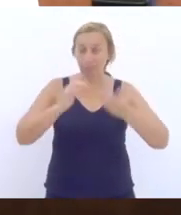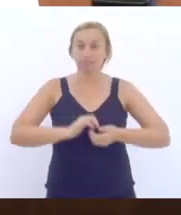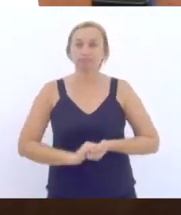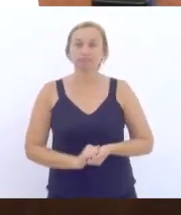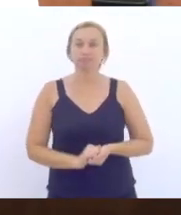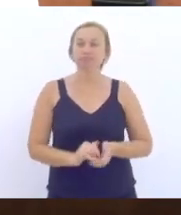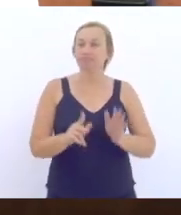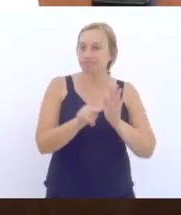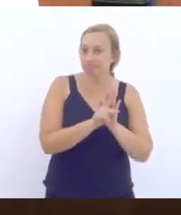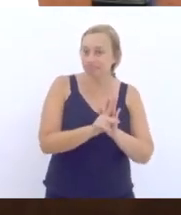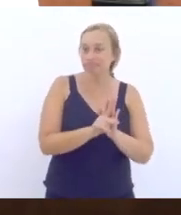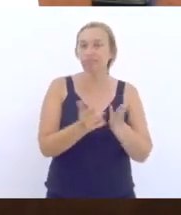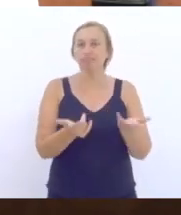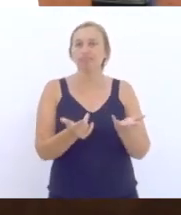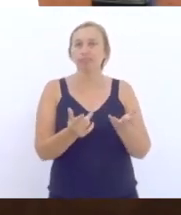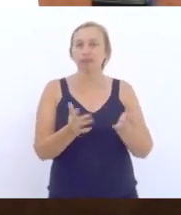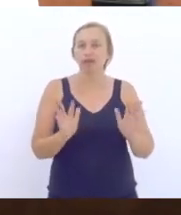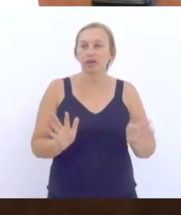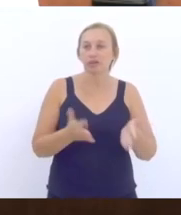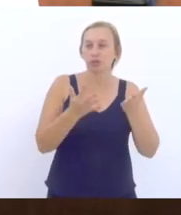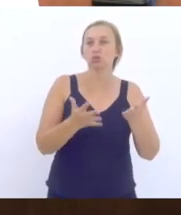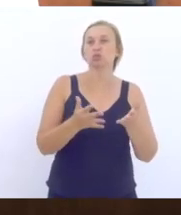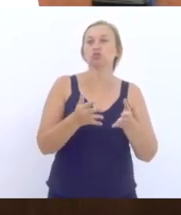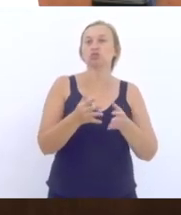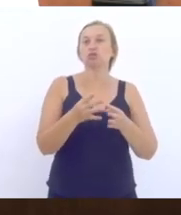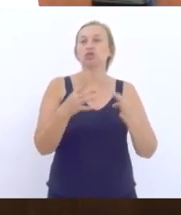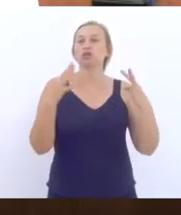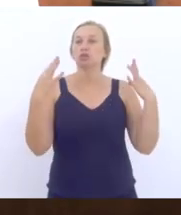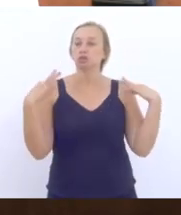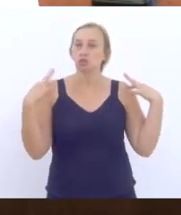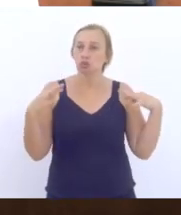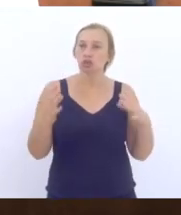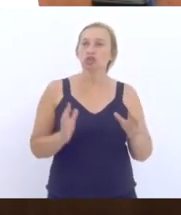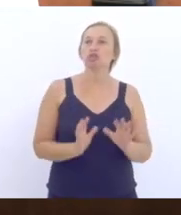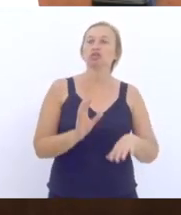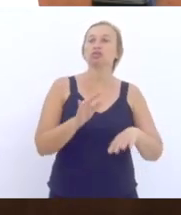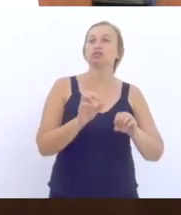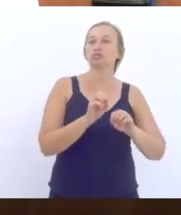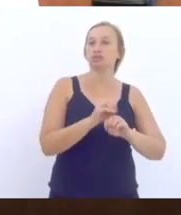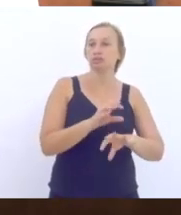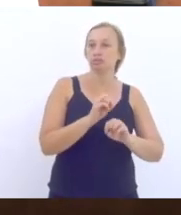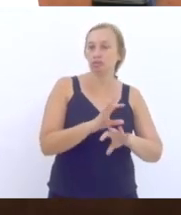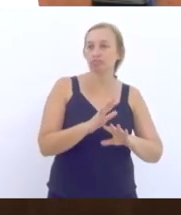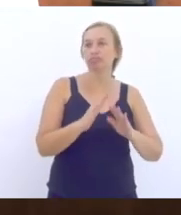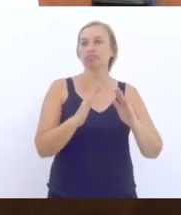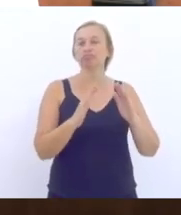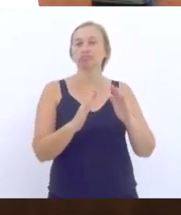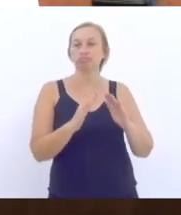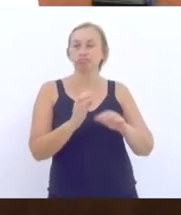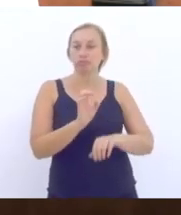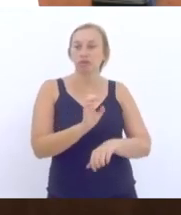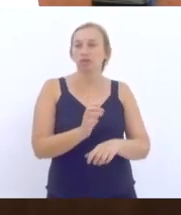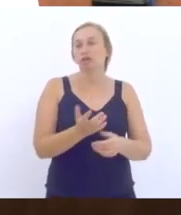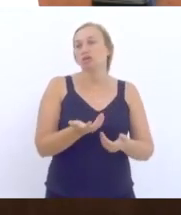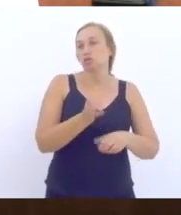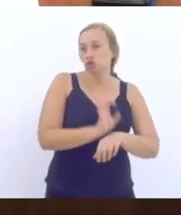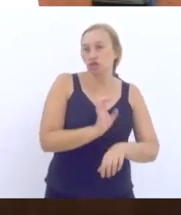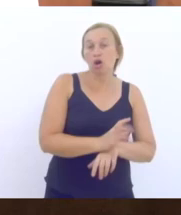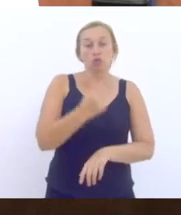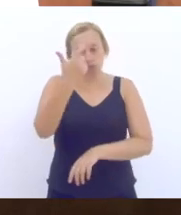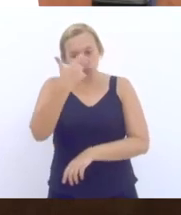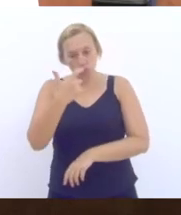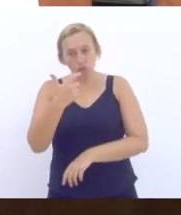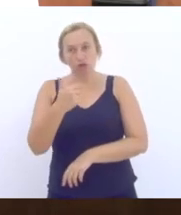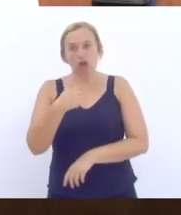esse projeto que institui o programa Turismo Pedagógico da Rede Estadual de Educação no Rio de Janeiro. Eu fui professora da rede estadual, eu tive